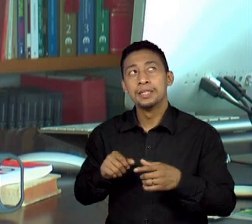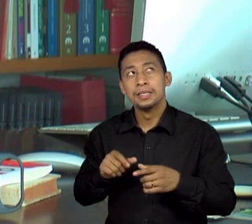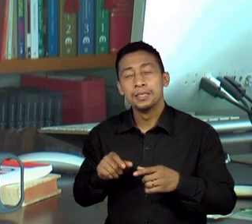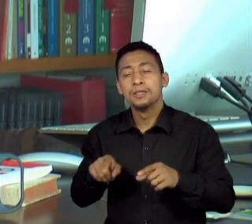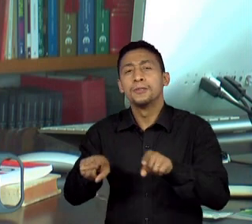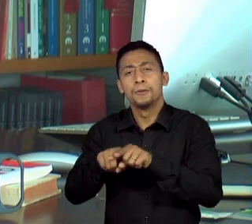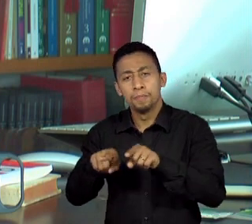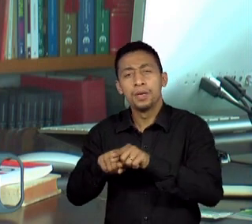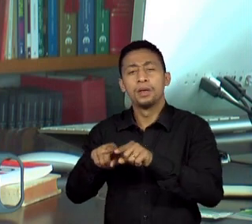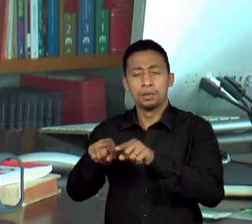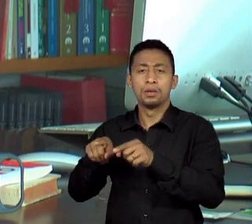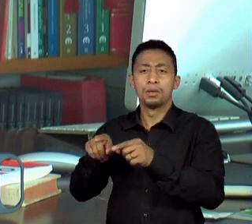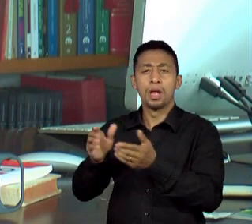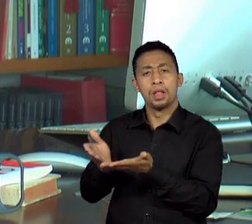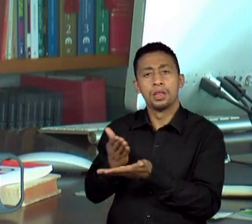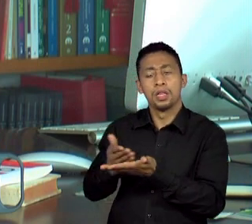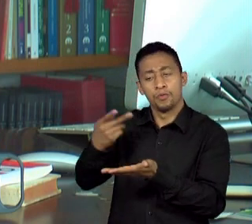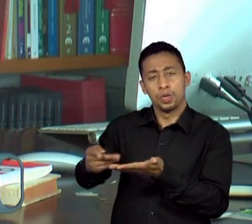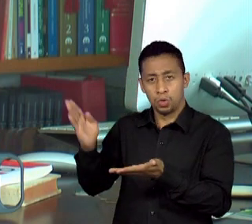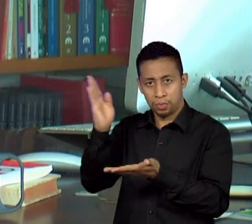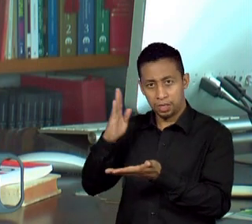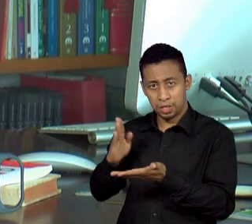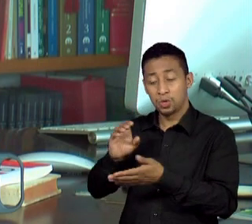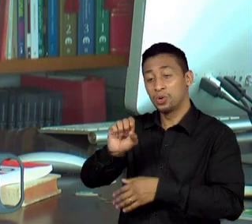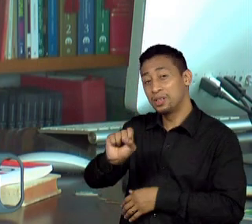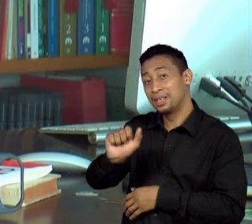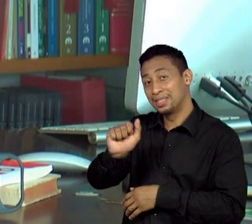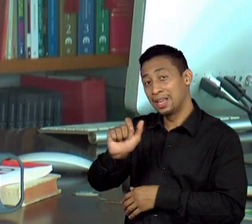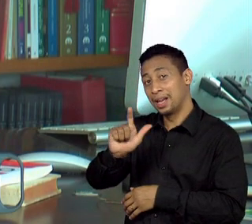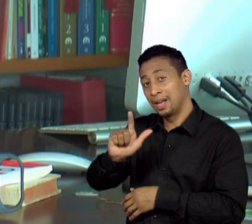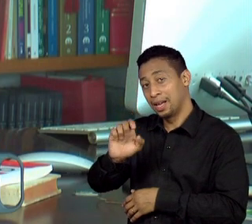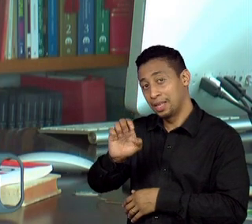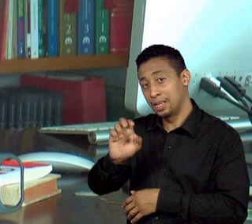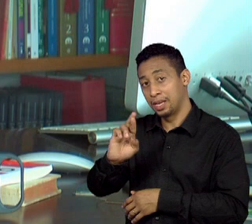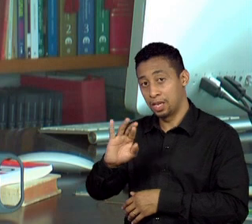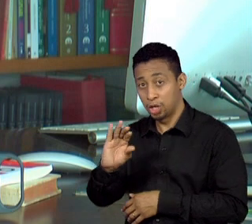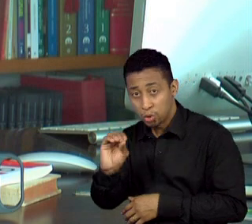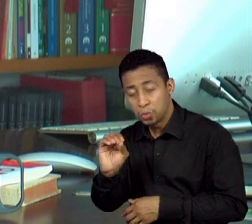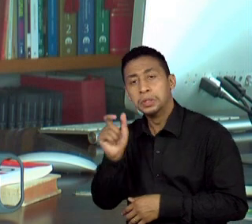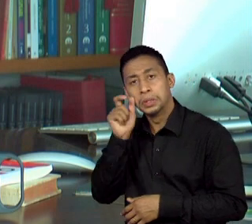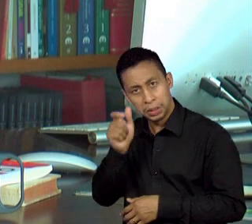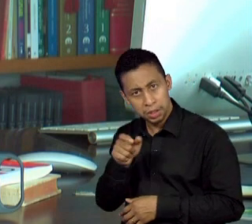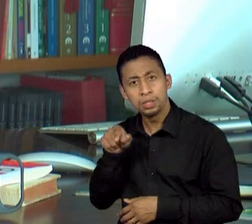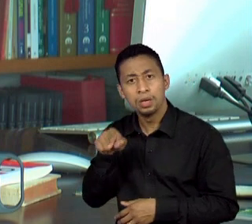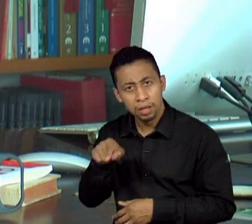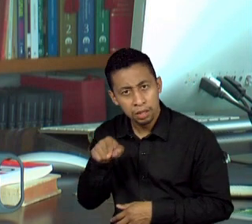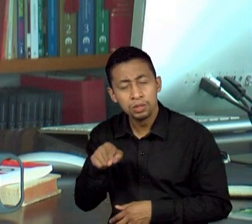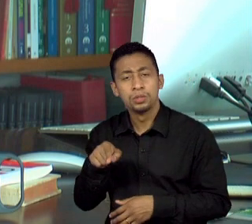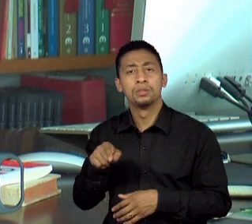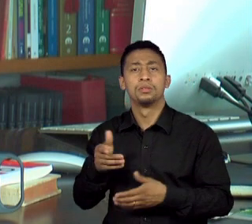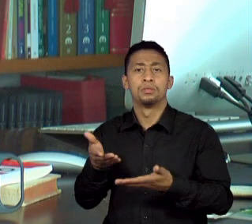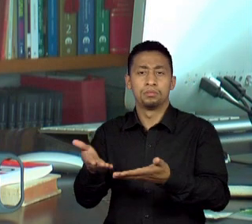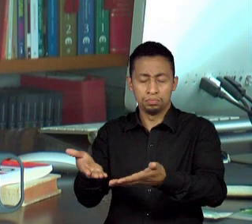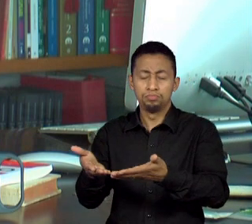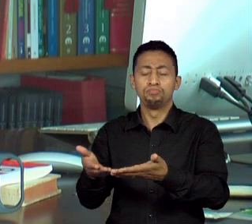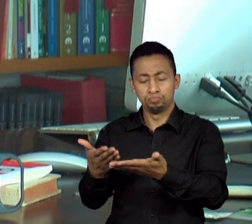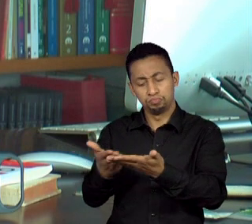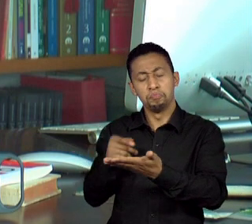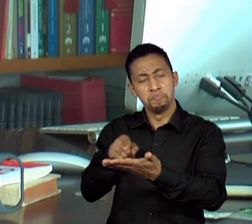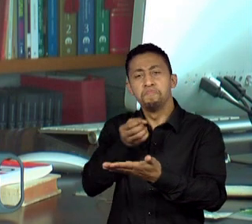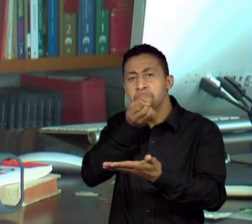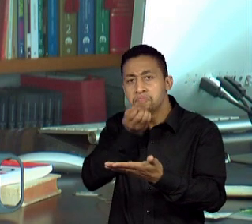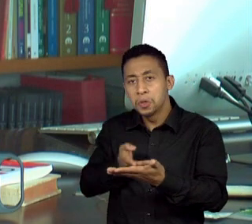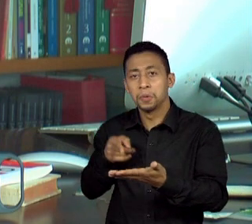escritores brasileiros, o Faleiro, muito interessante, os Supridores, é muito, muito